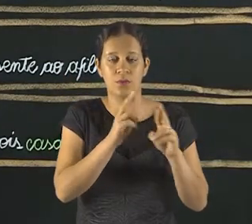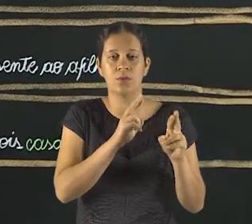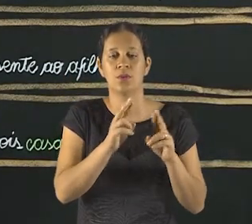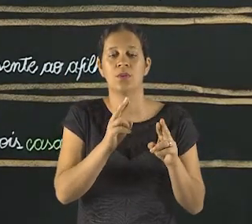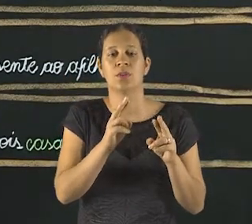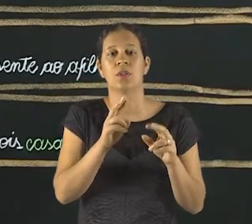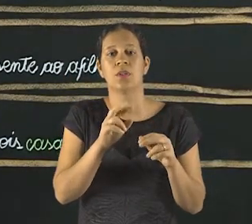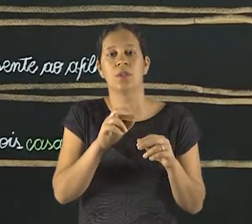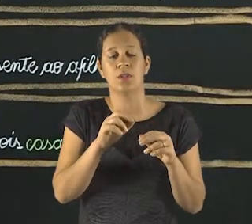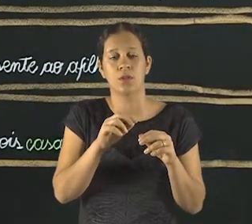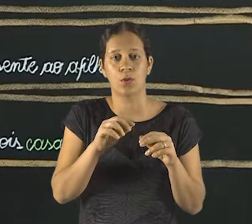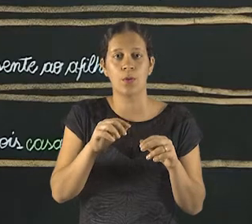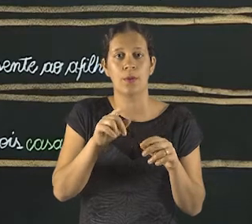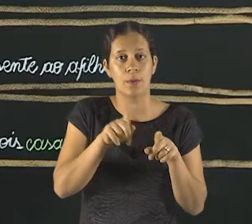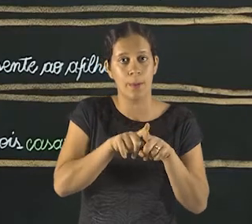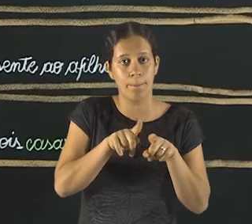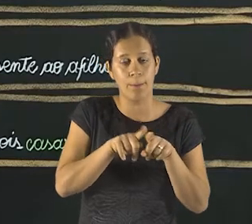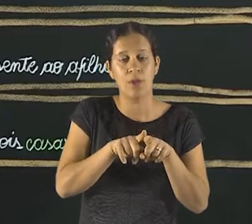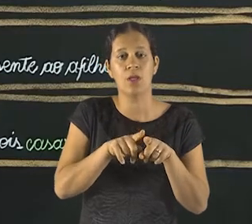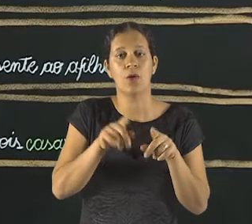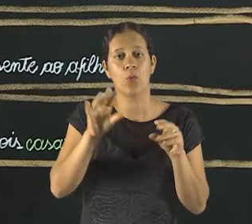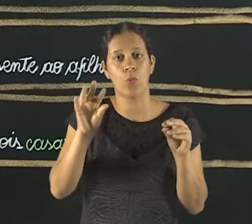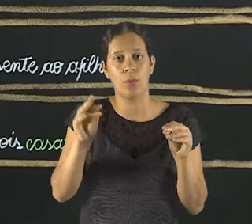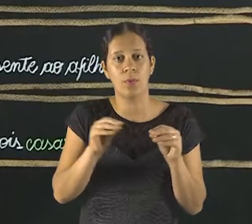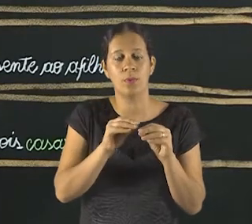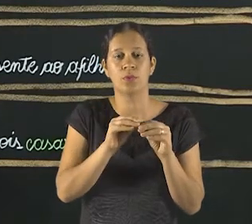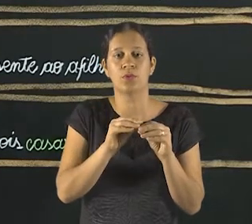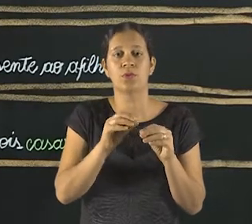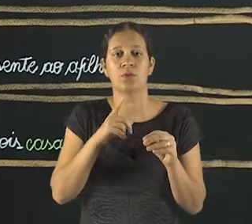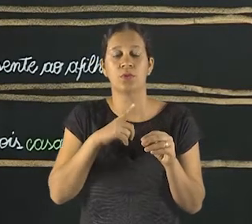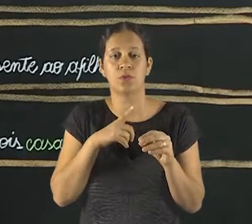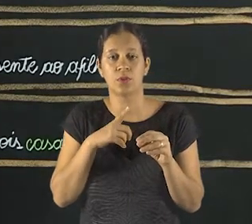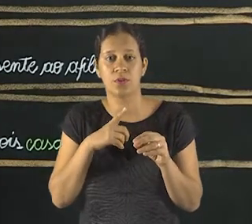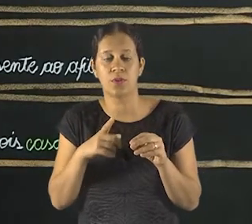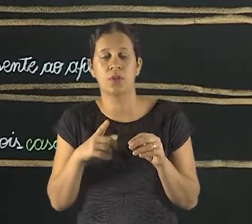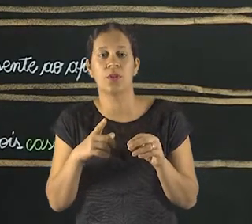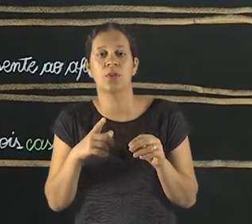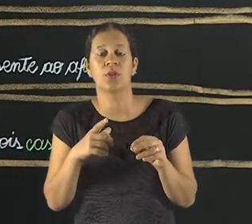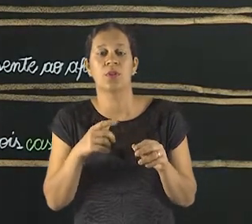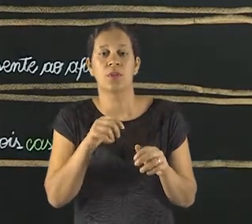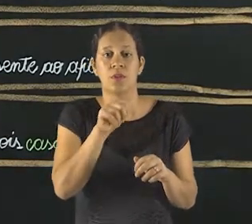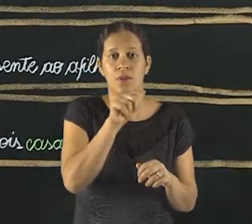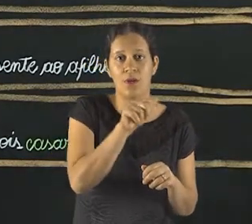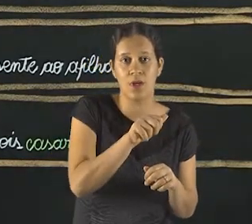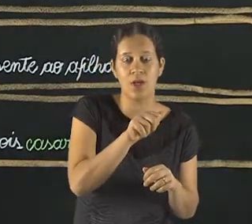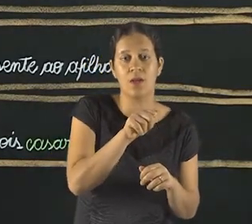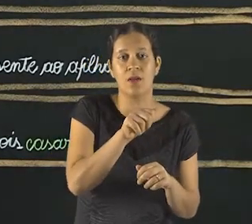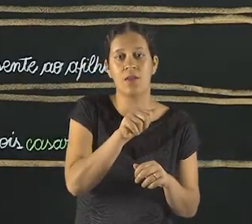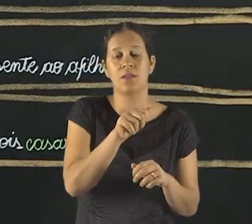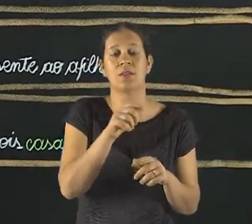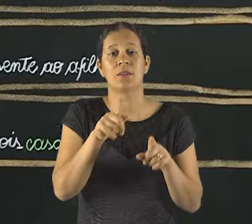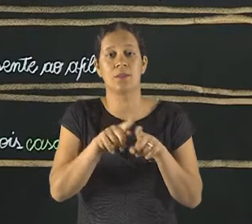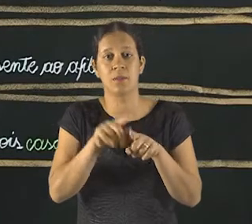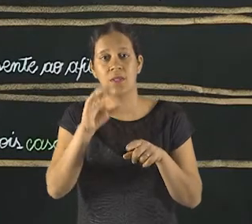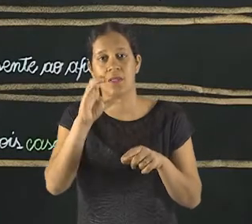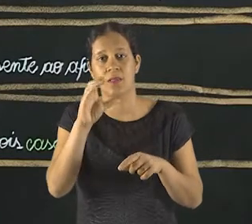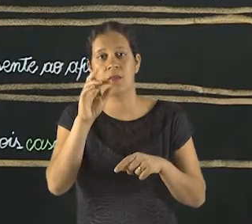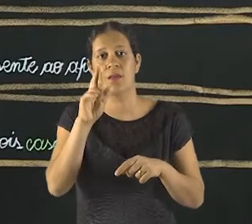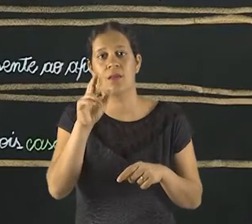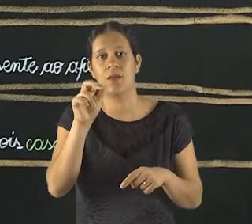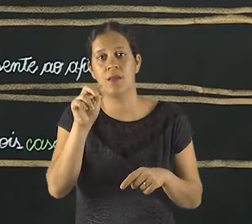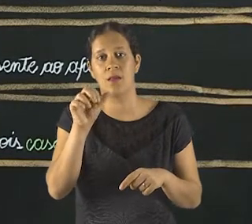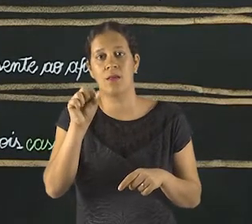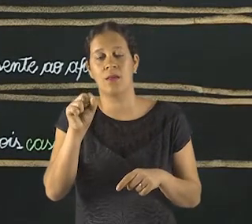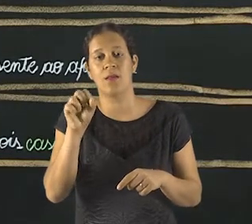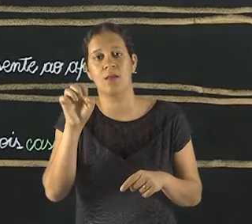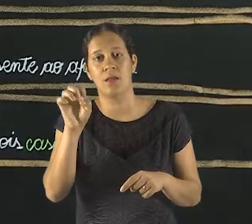permite a relação indireta entre verbo e complemento. Quando acontece o encontro de dois As, vai acontecer um fenômeno chamado de